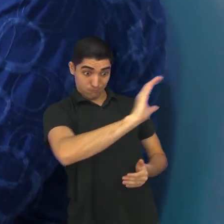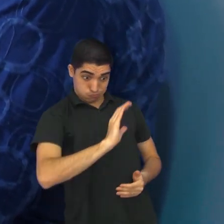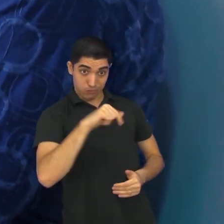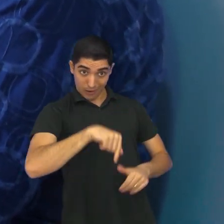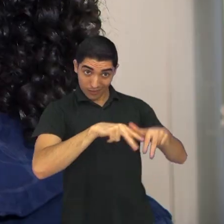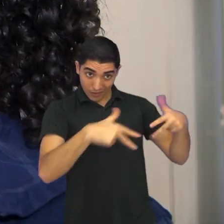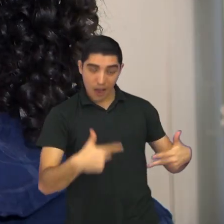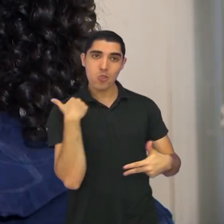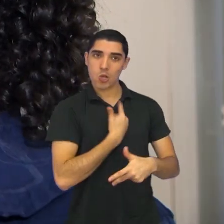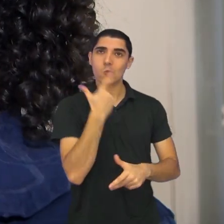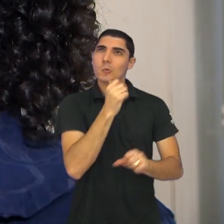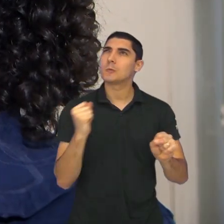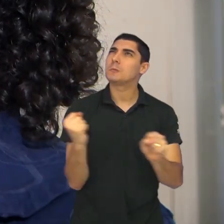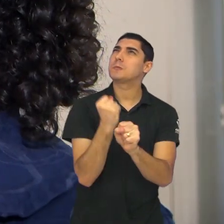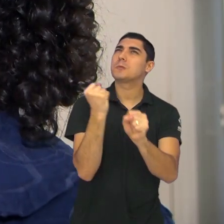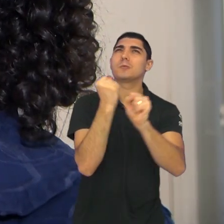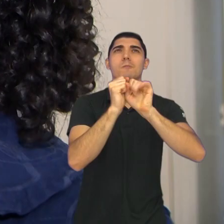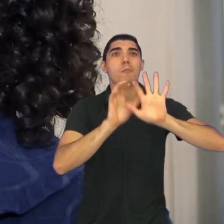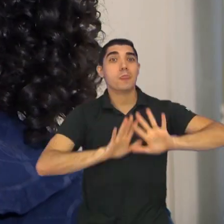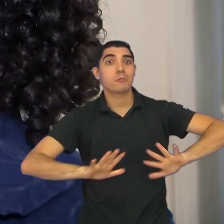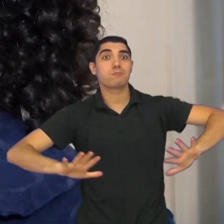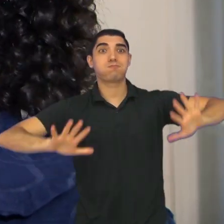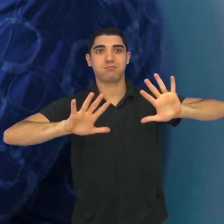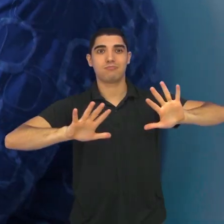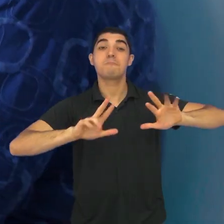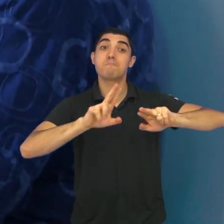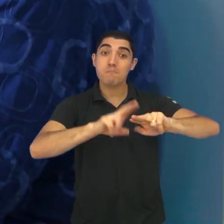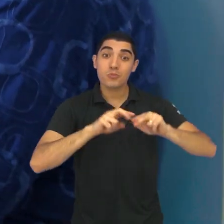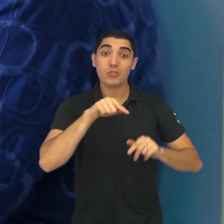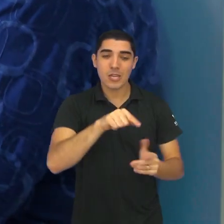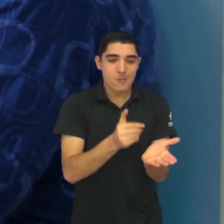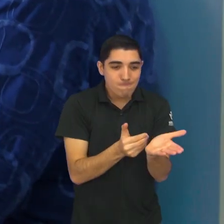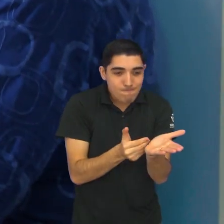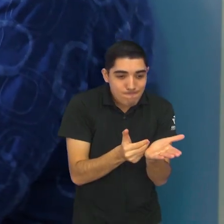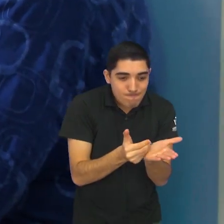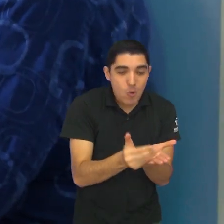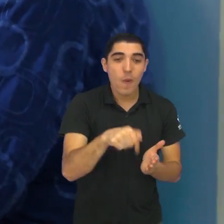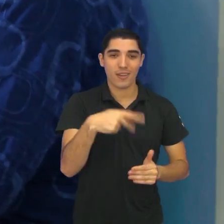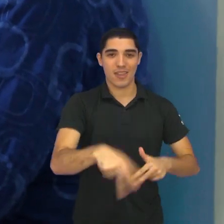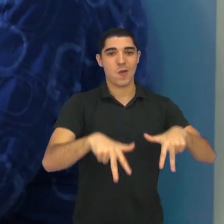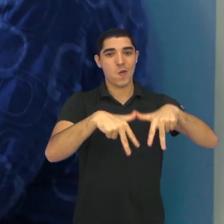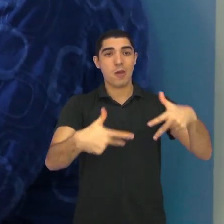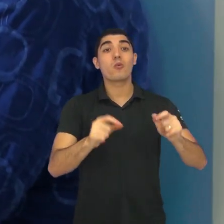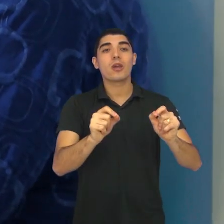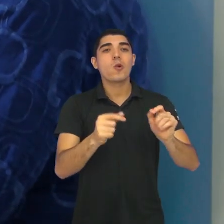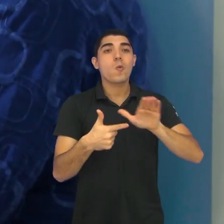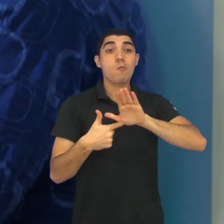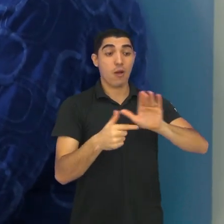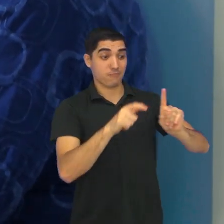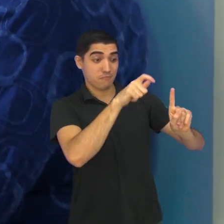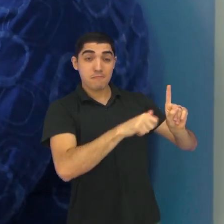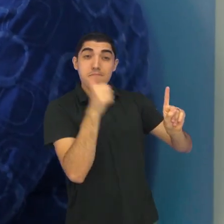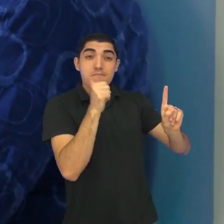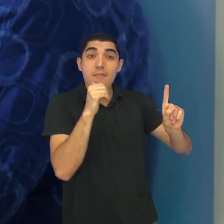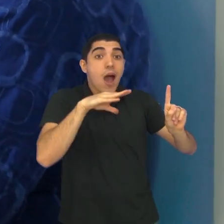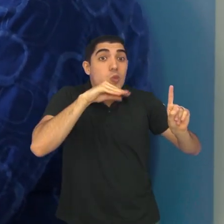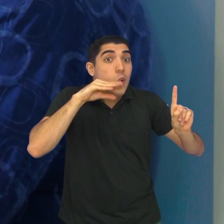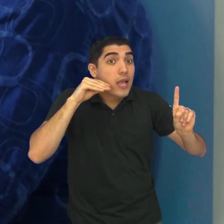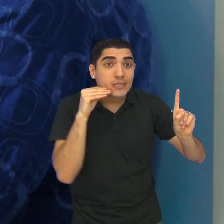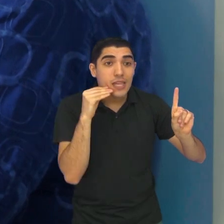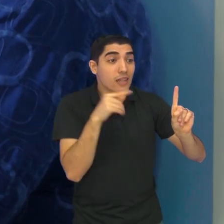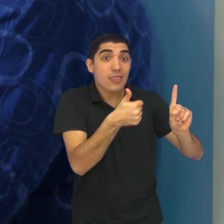conseguiu reformar e inaugurar a ala Fabiana Macedo de Moraes. Então essa é a semente do GAC, a semente maravilhosa de um exemplo